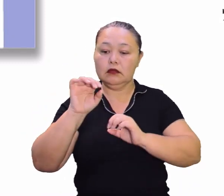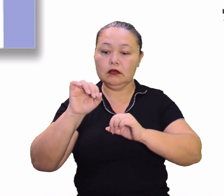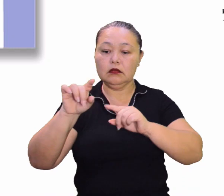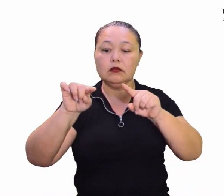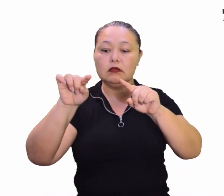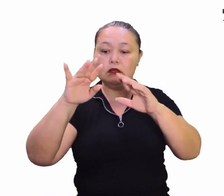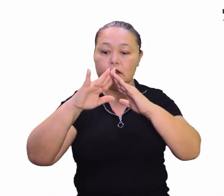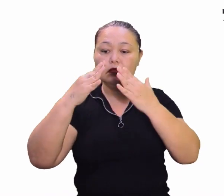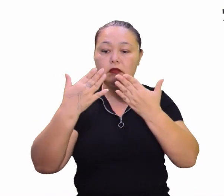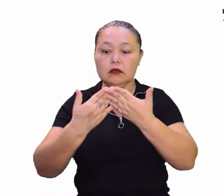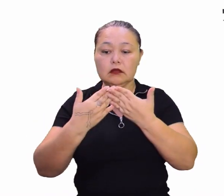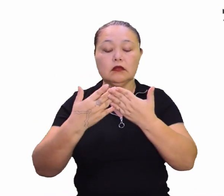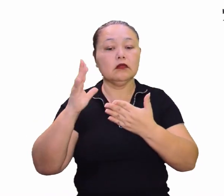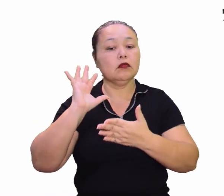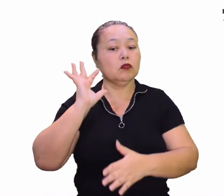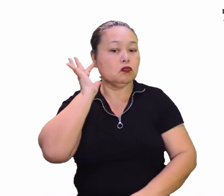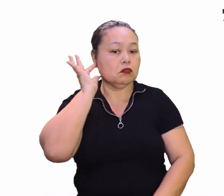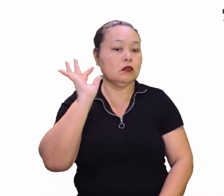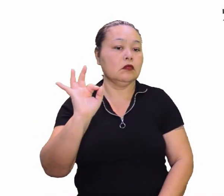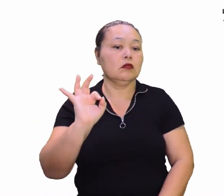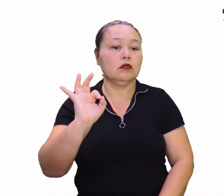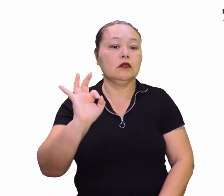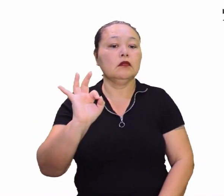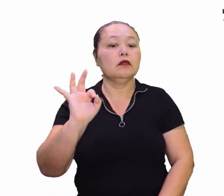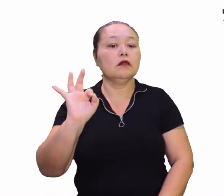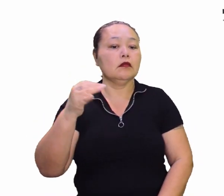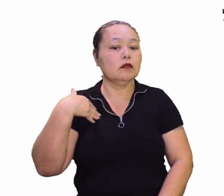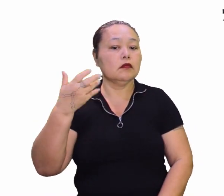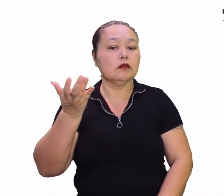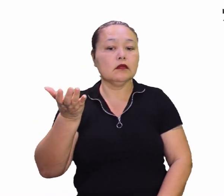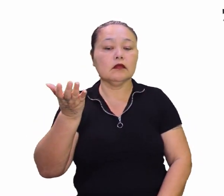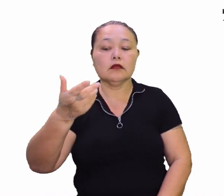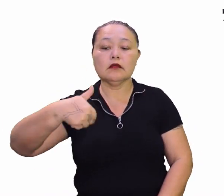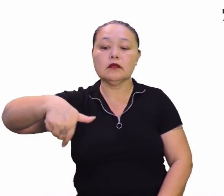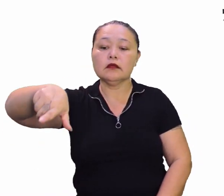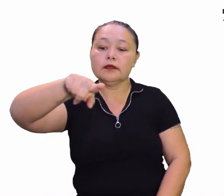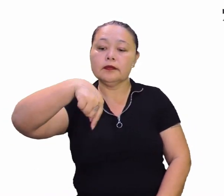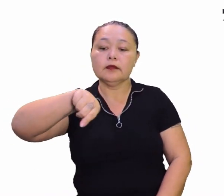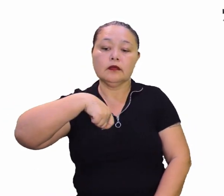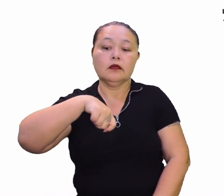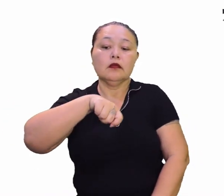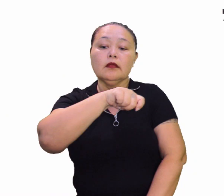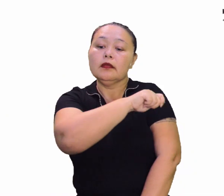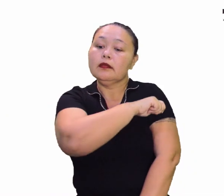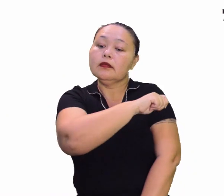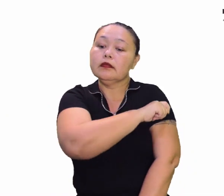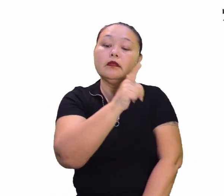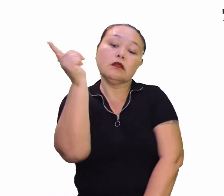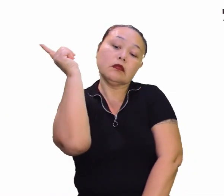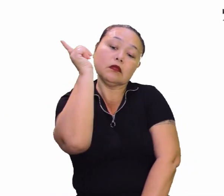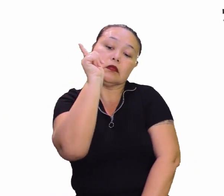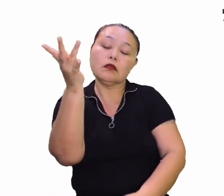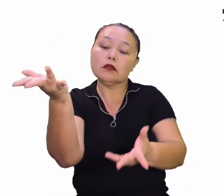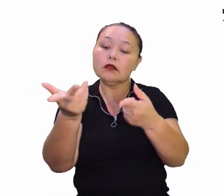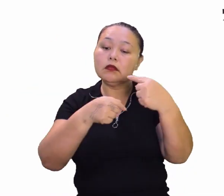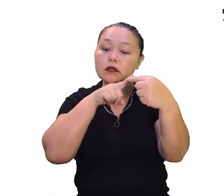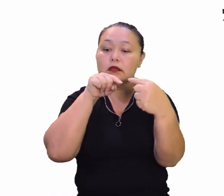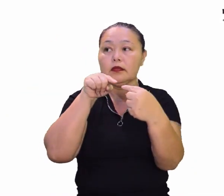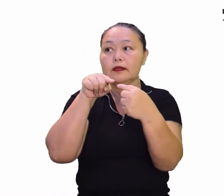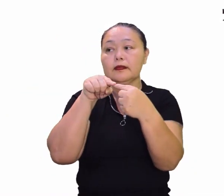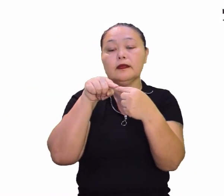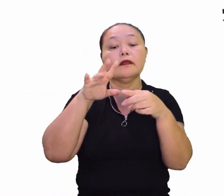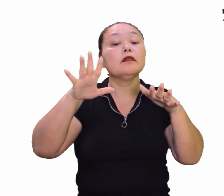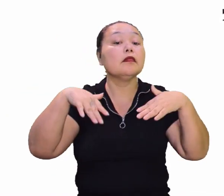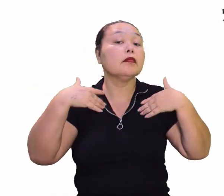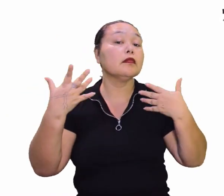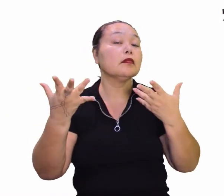com certeza. É top, né? É top. Então, a gente sempre quer que os nossos queridos alunos alcancem habilidades. E qual